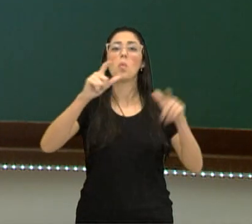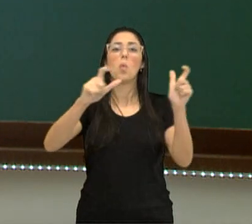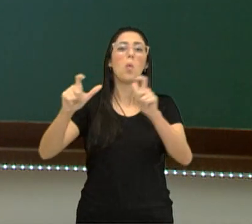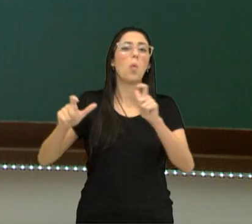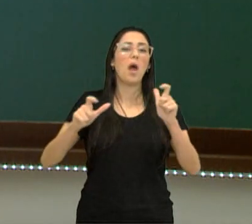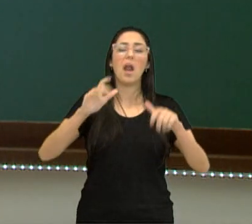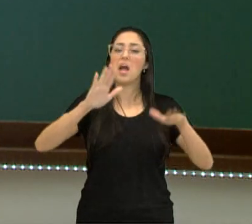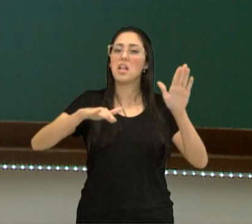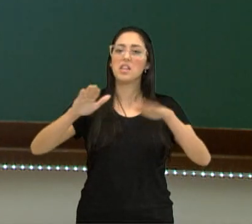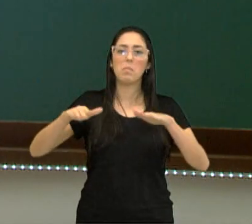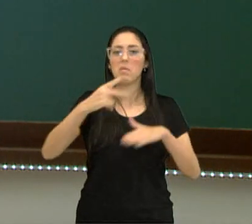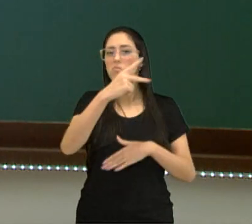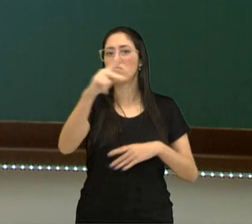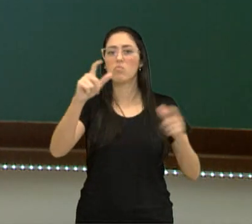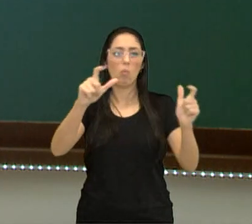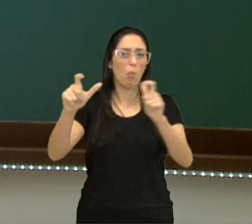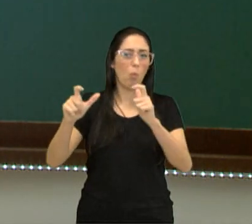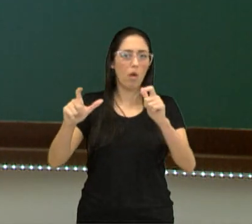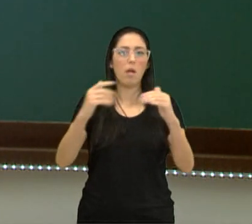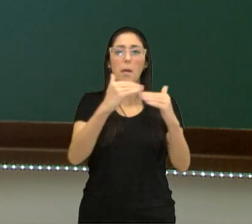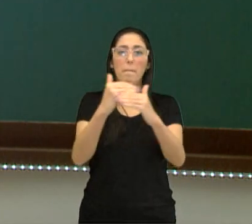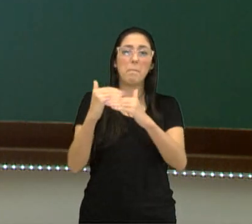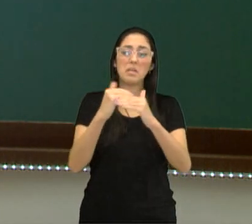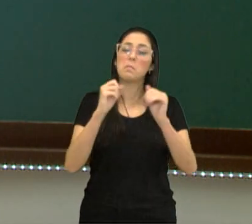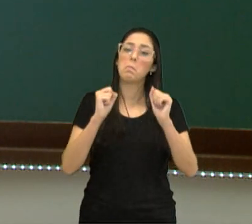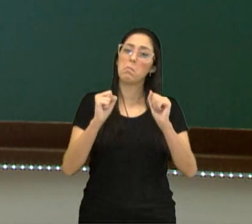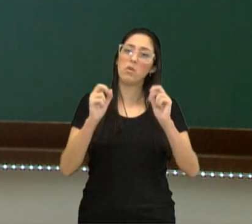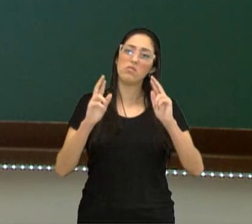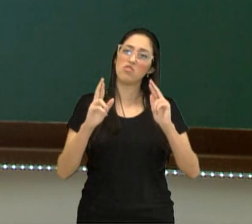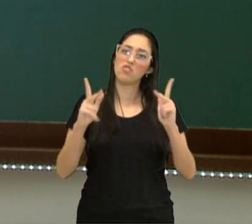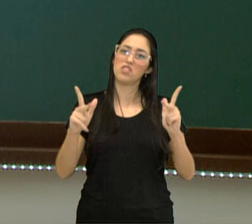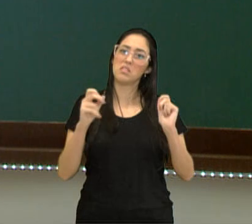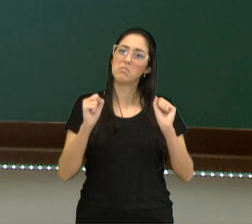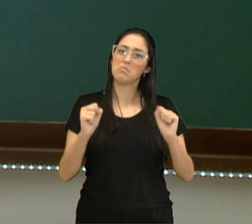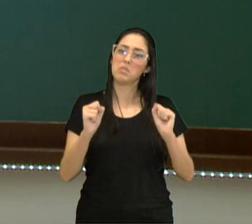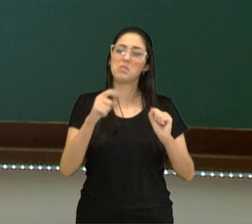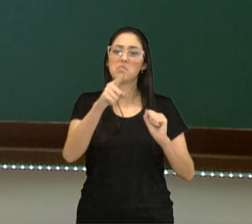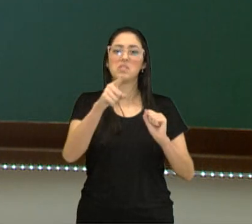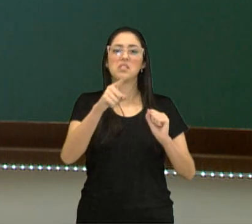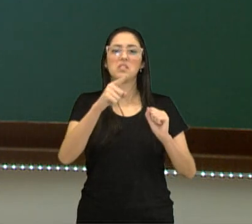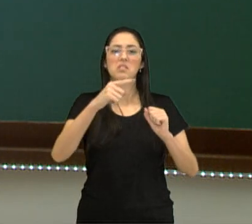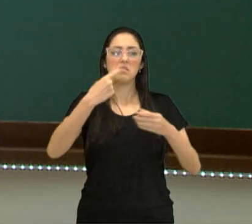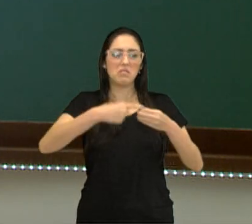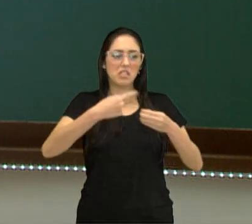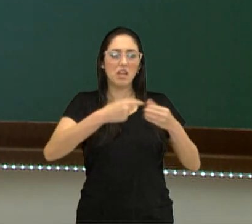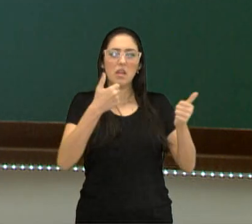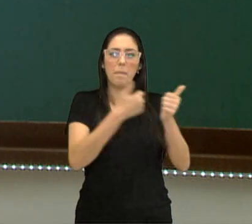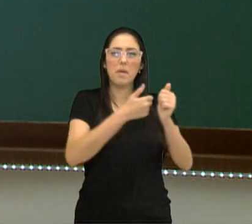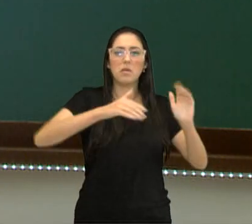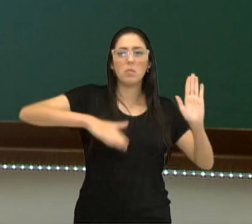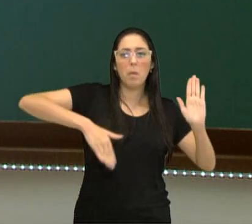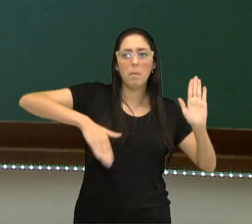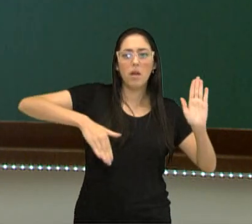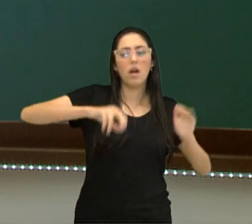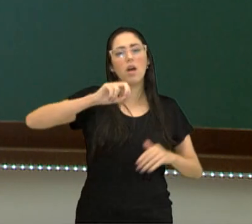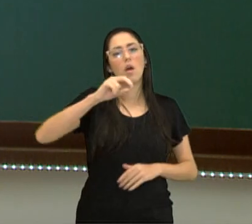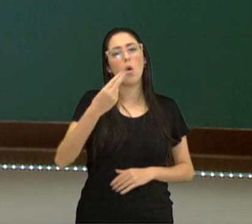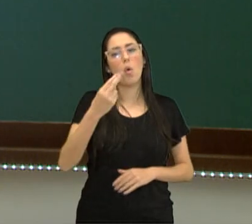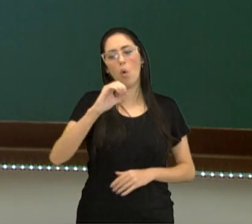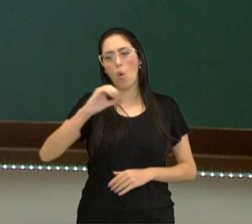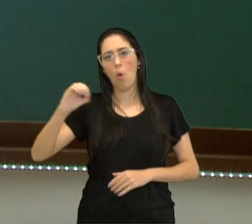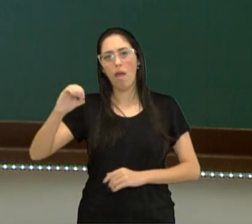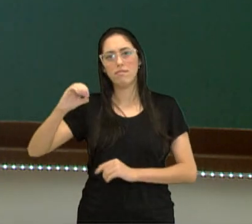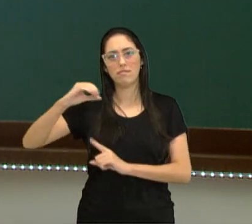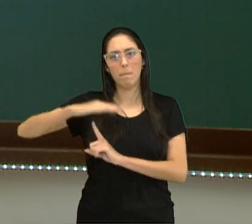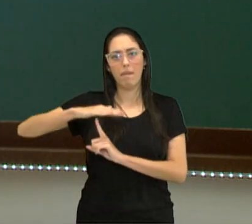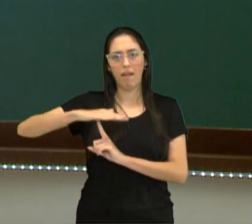padrão meteorológico ele vai ser um pouquinho diferente, se você estiver numa região litorânea ou estiver no oeste do estado do Paraná.